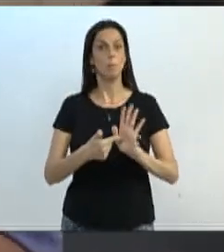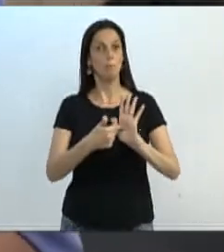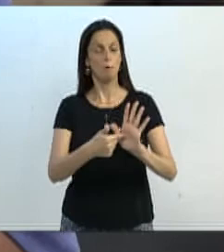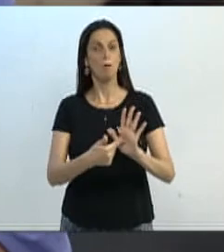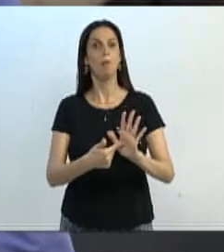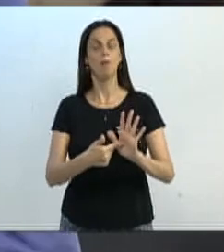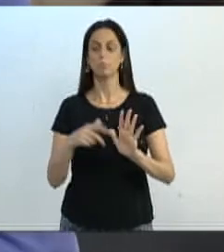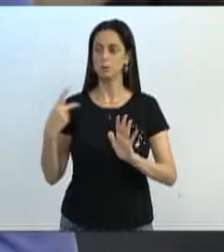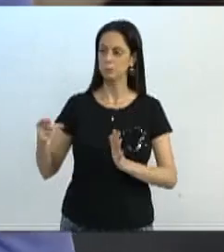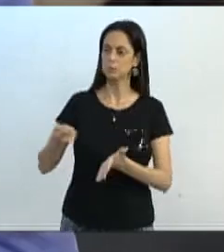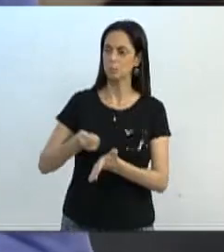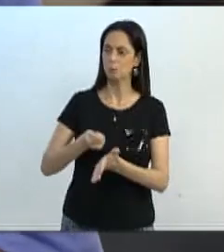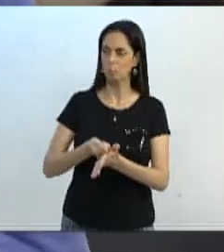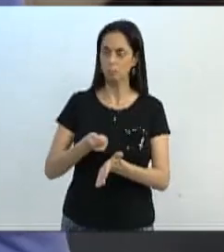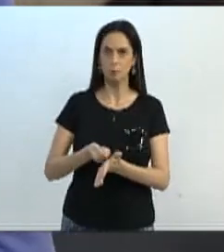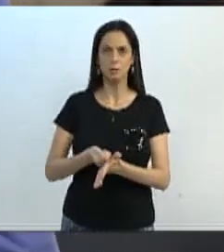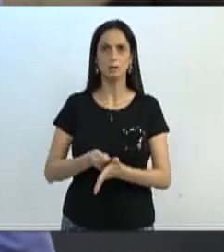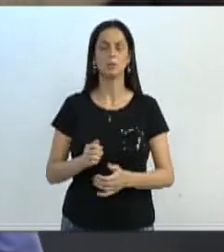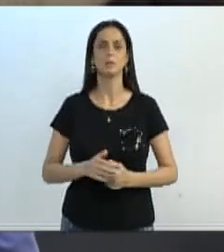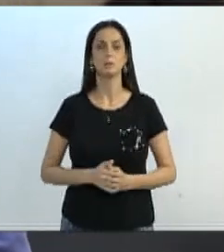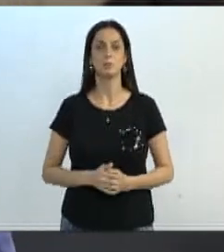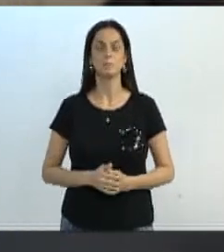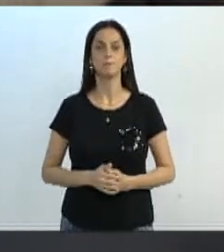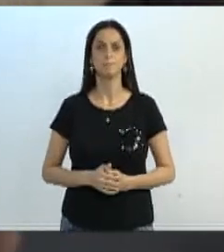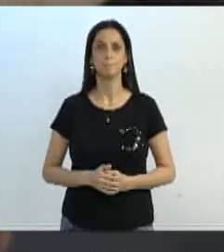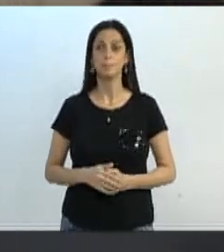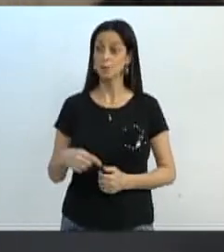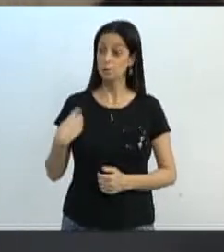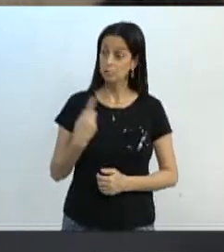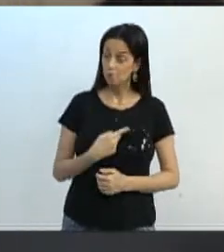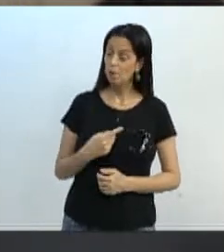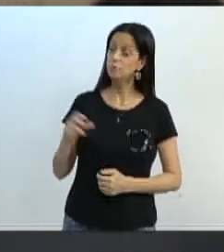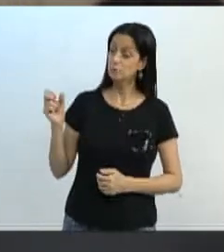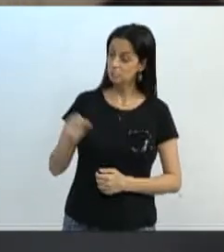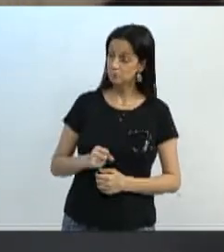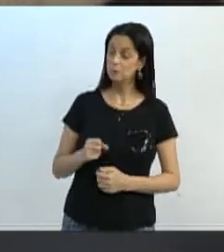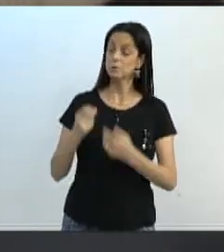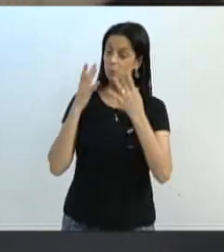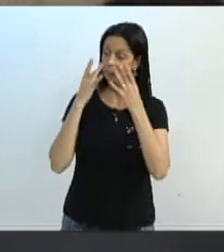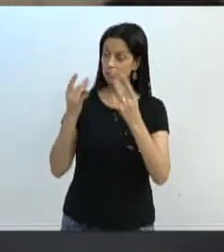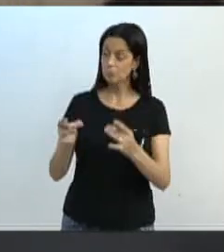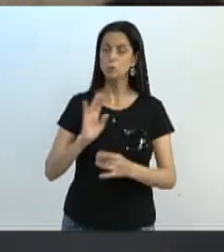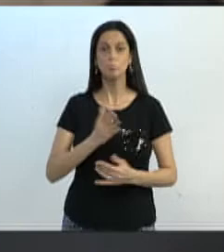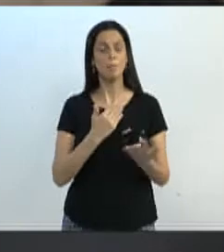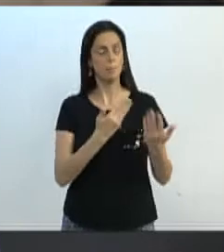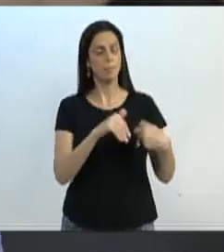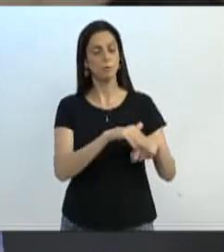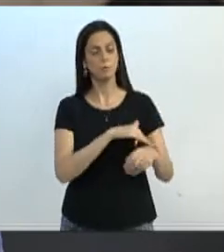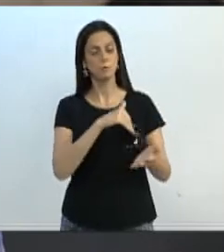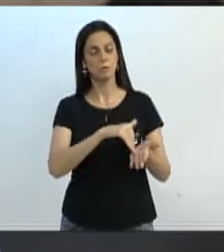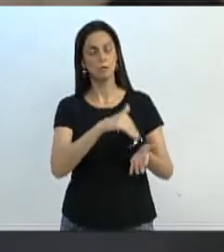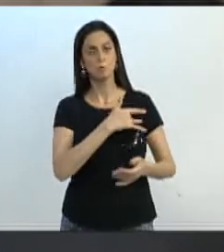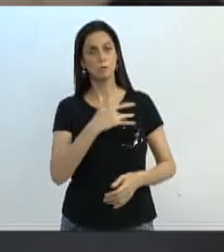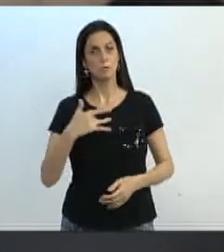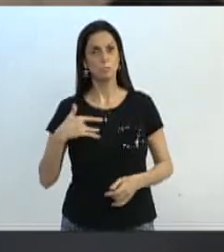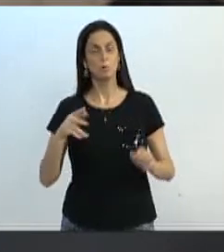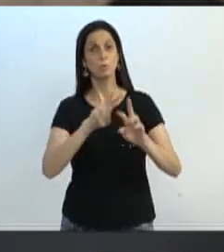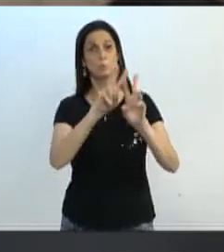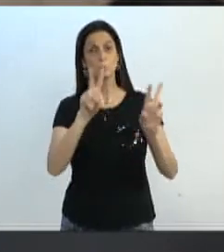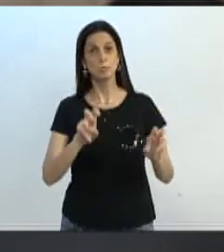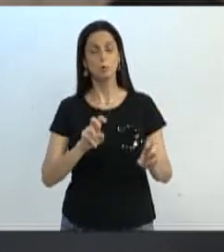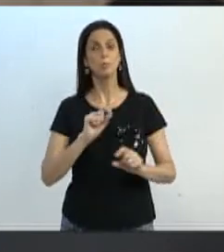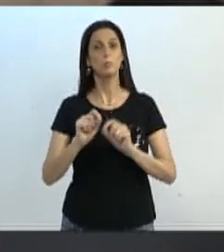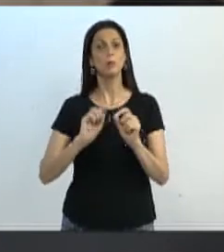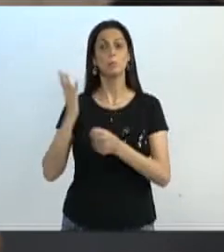suas cobranças, né? E nós também estamos atentos, conversando com a Secretaria de Saúde, inclusive, né, a respeito dessas